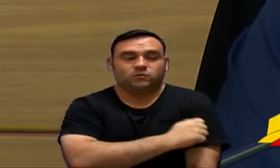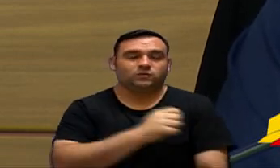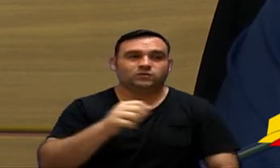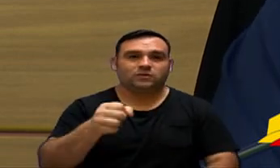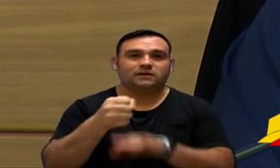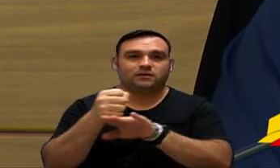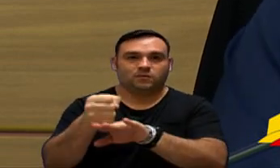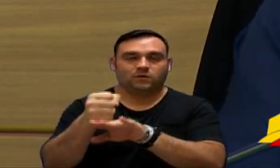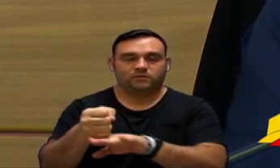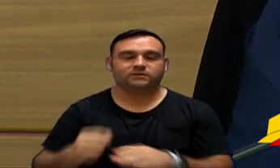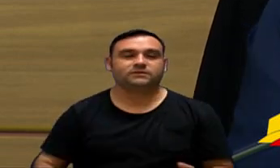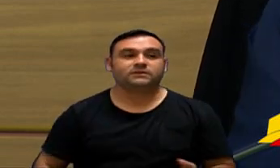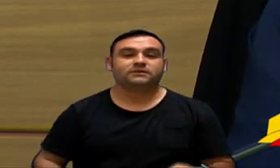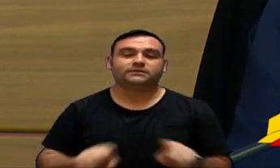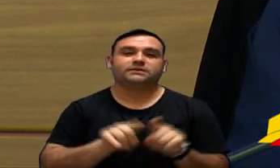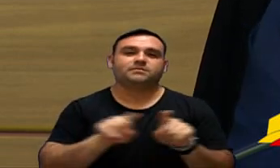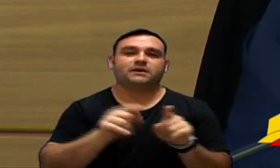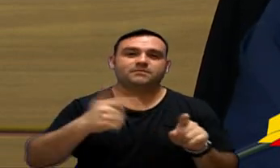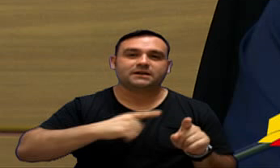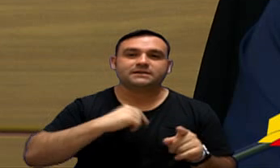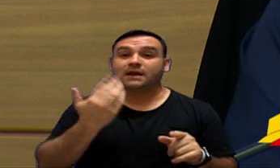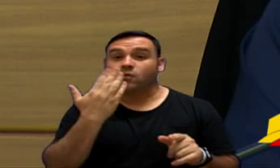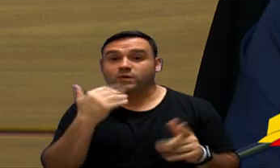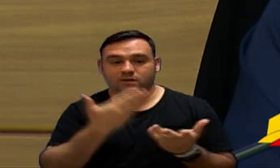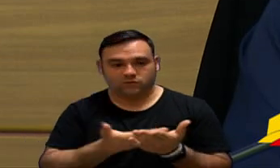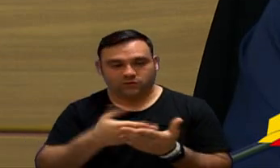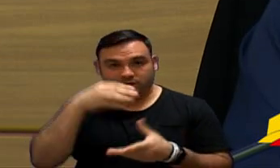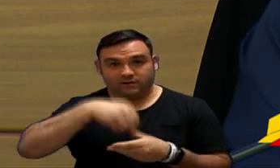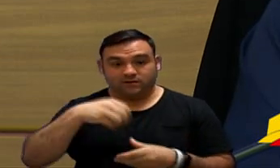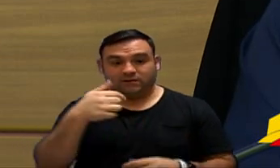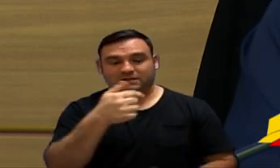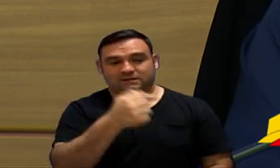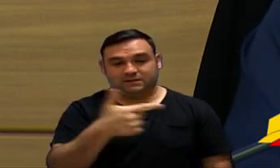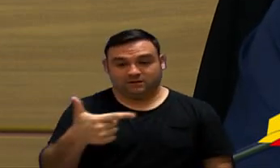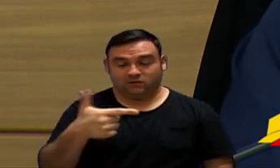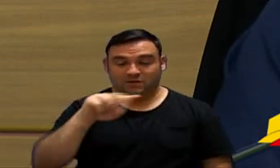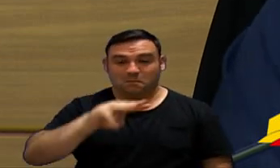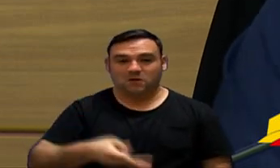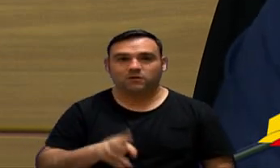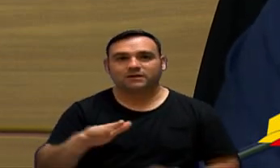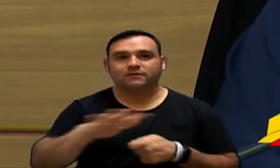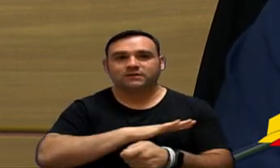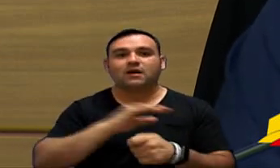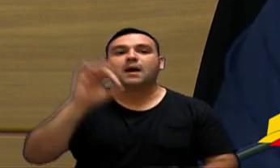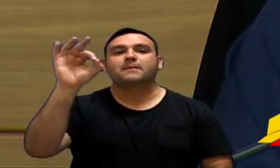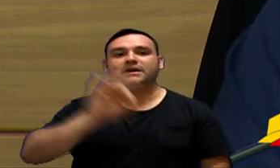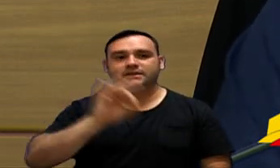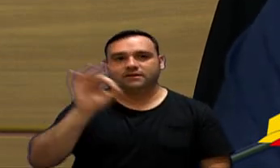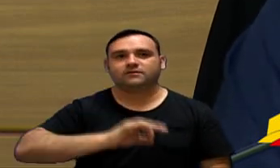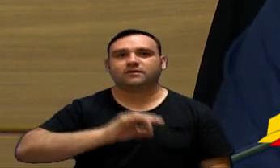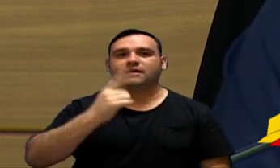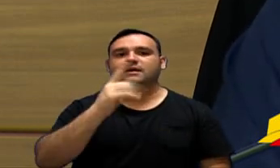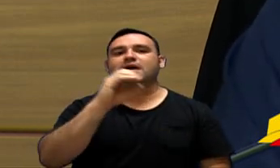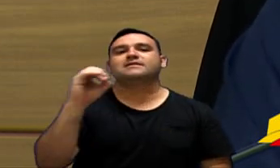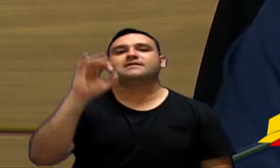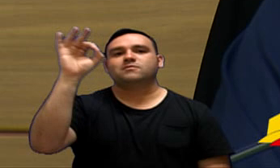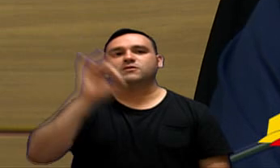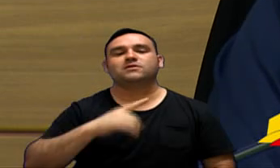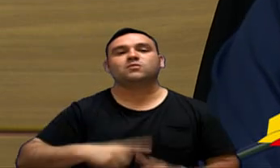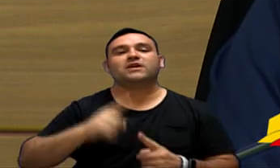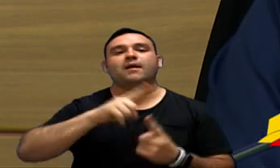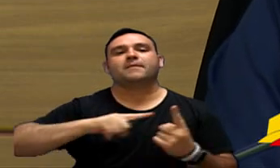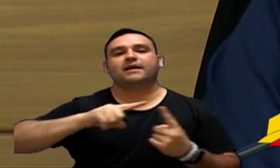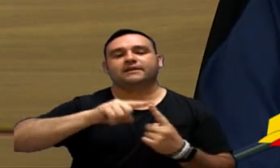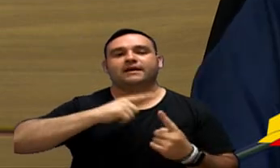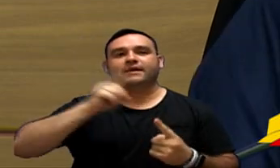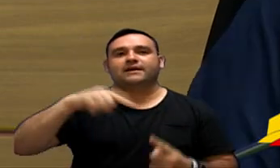transportados. E nós temos aqui alimentação escolar, 72 milhões de investimento. o percentual é 100%, porque a meta atingida